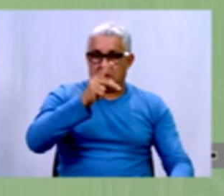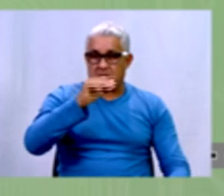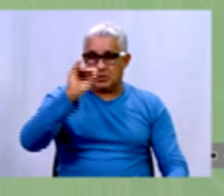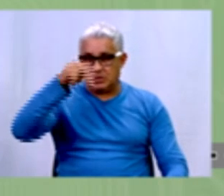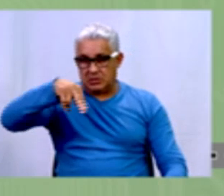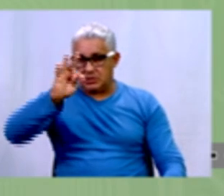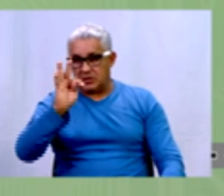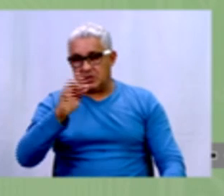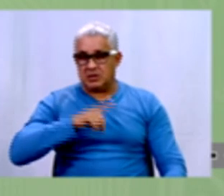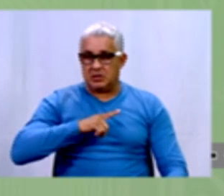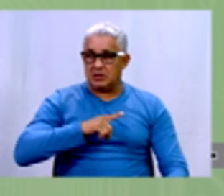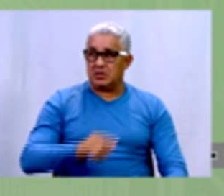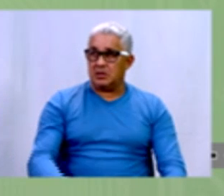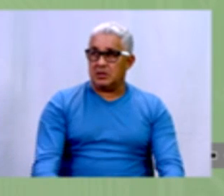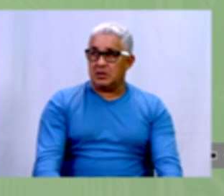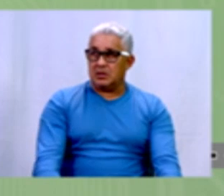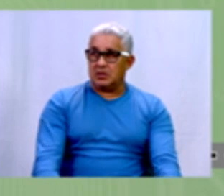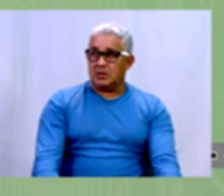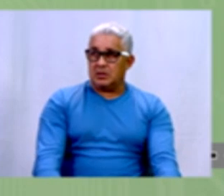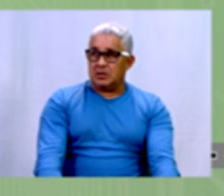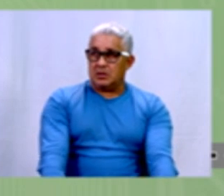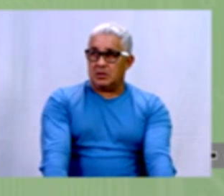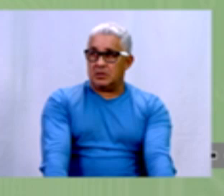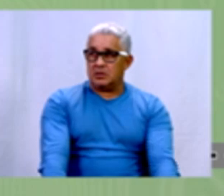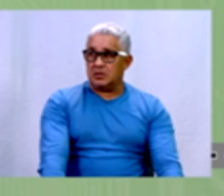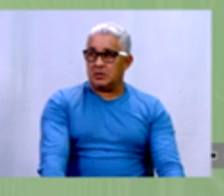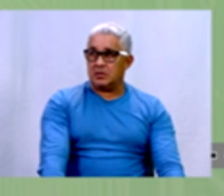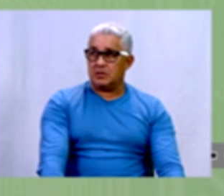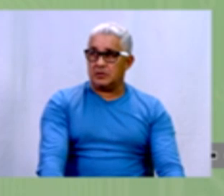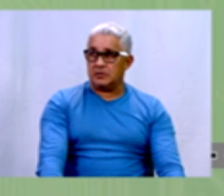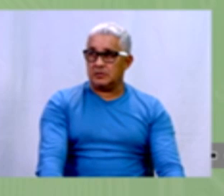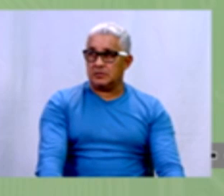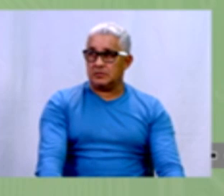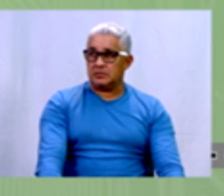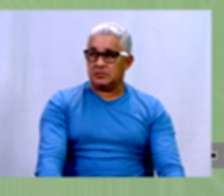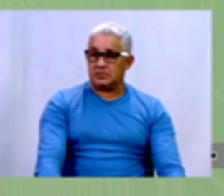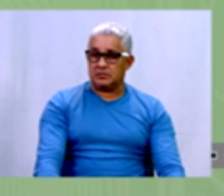sprint é, como dito aqui,